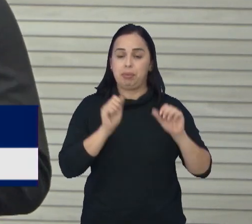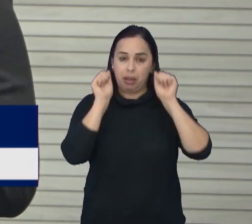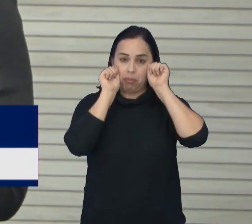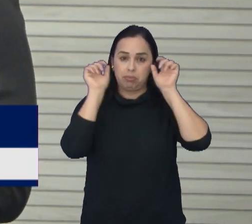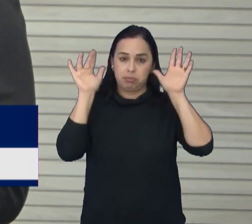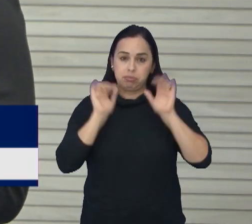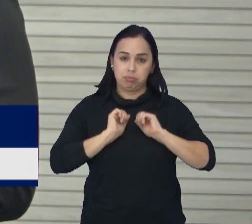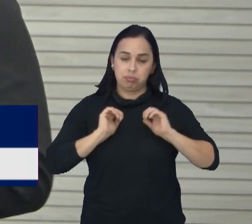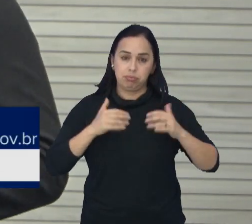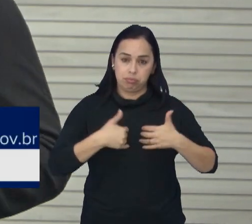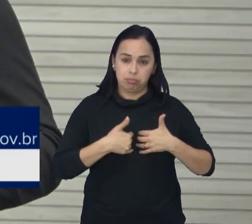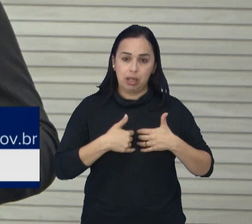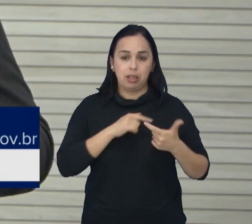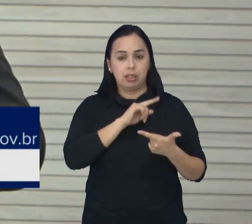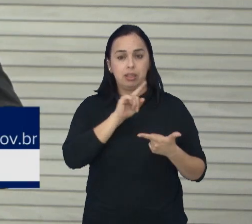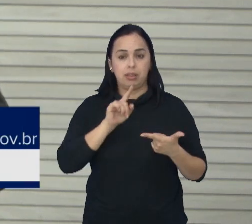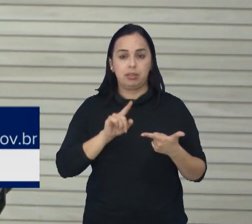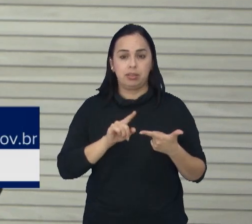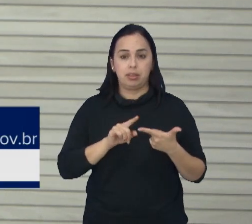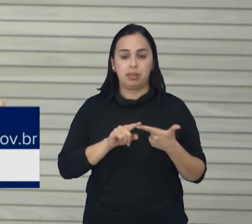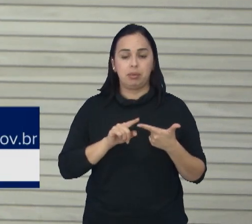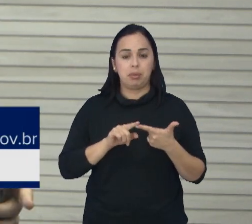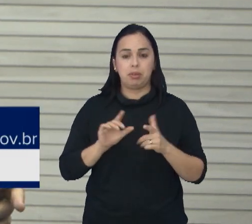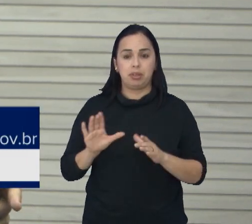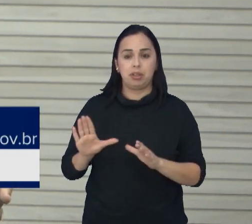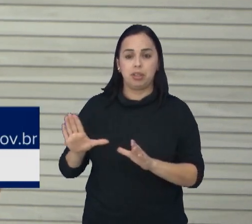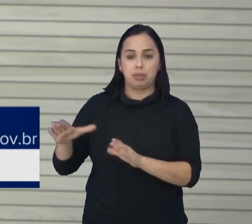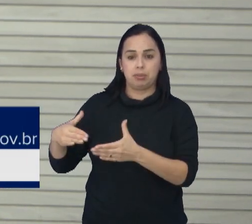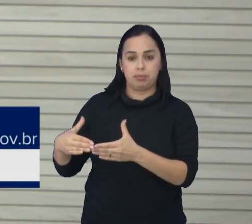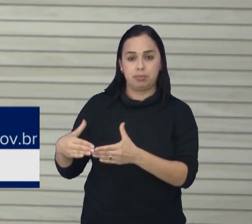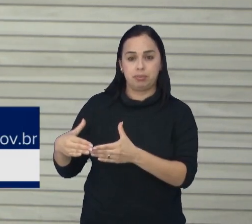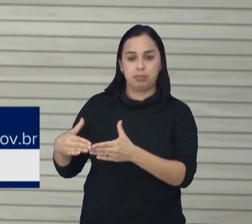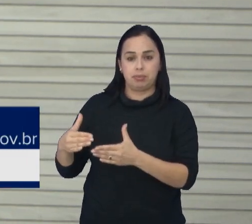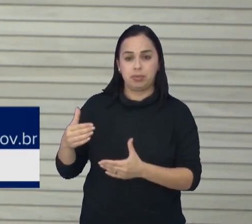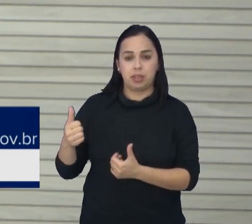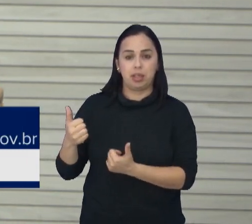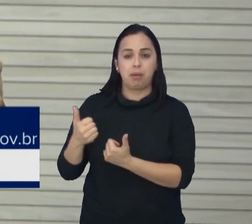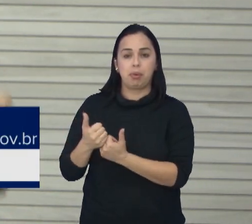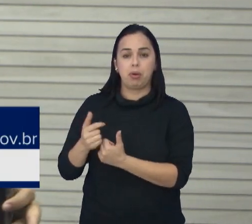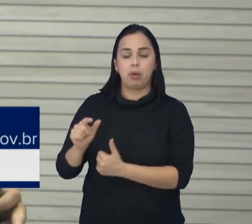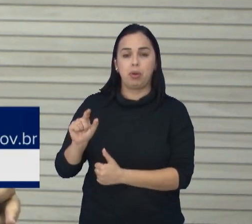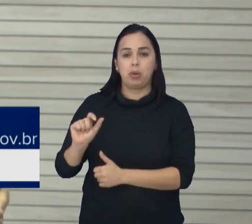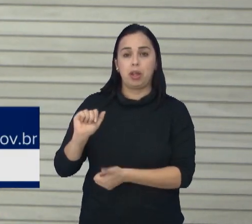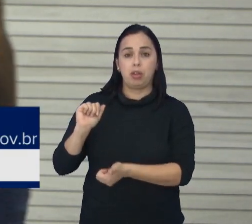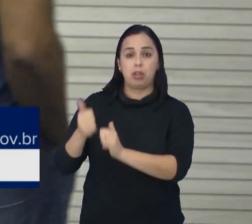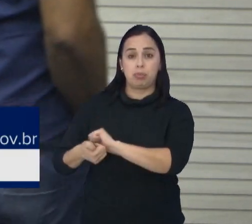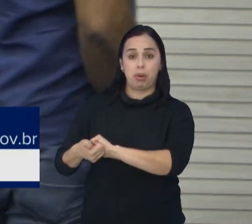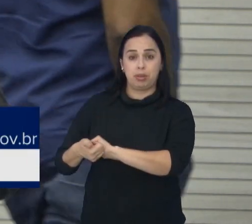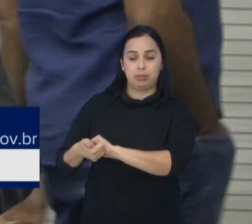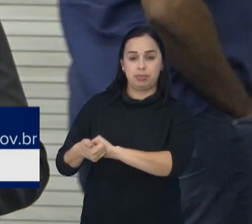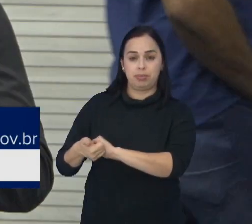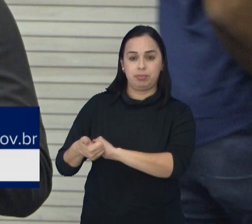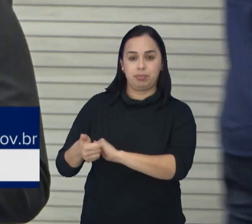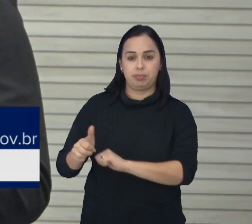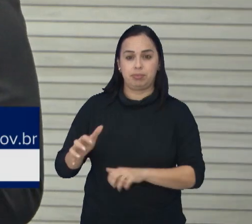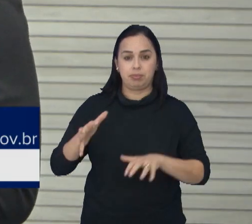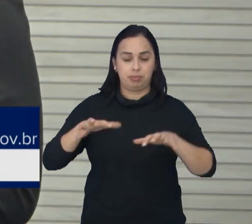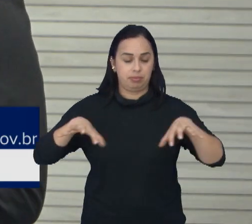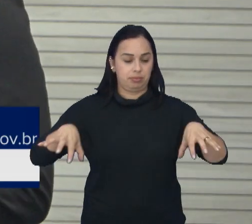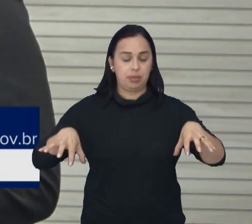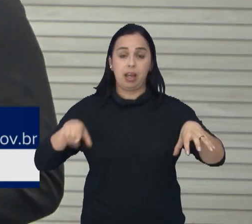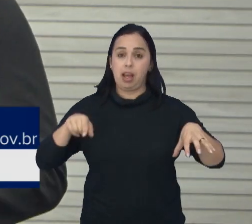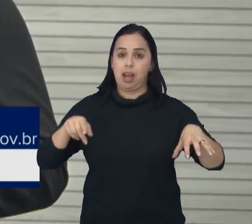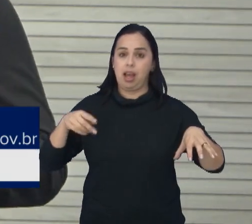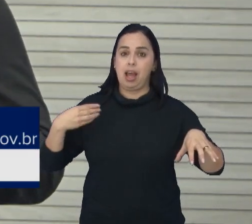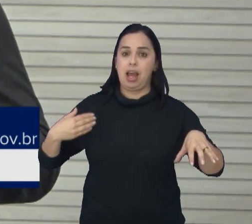também tivemos a Frente Parlamentar do esporte, né, o qual a secretária esteve